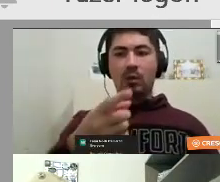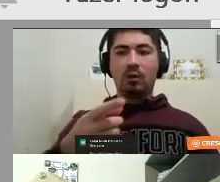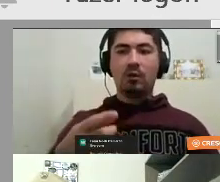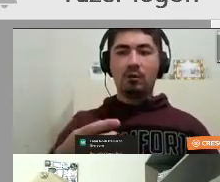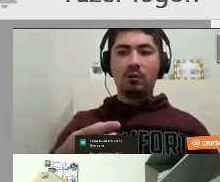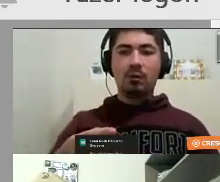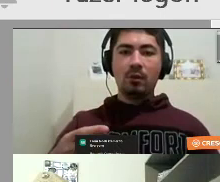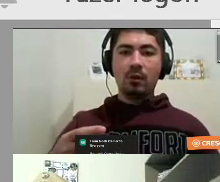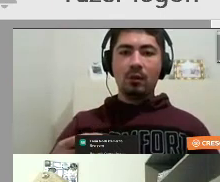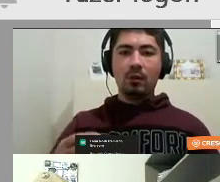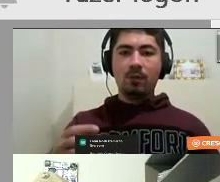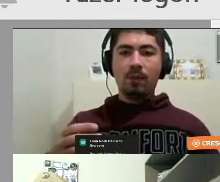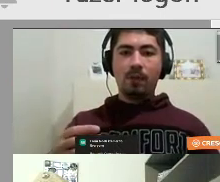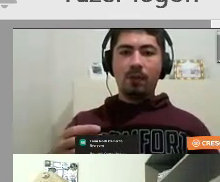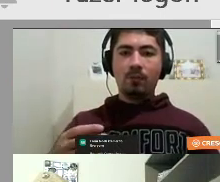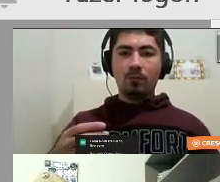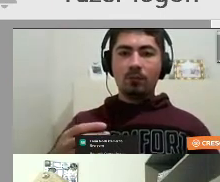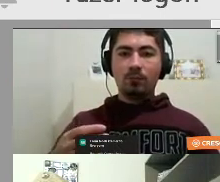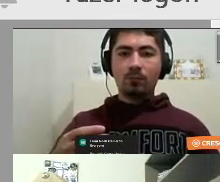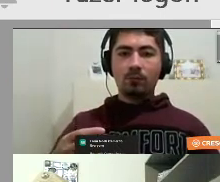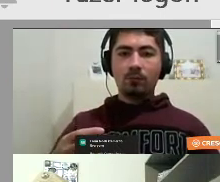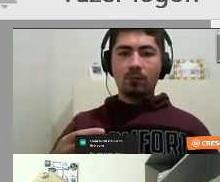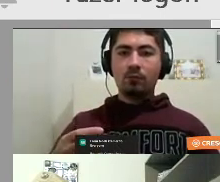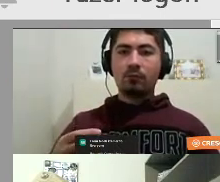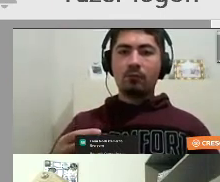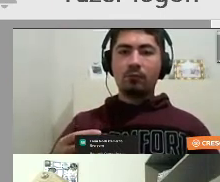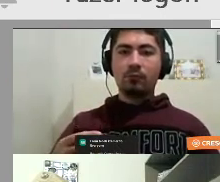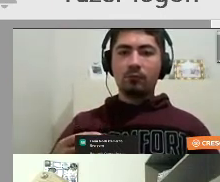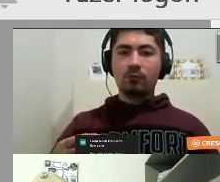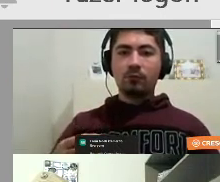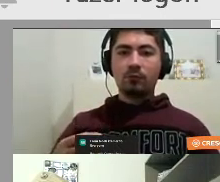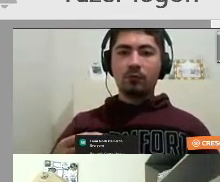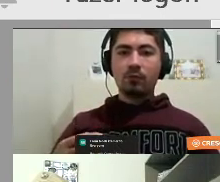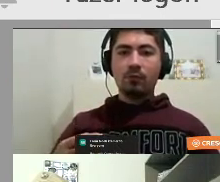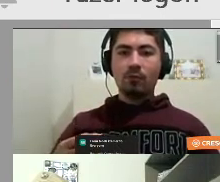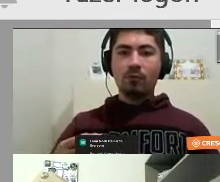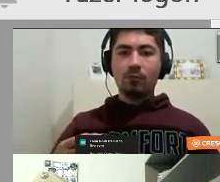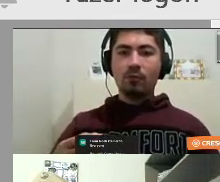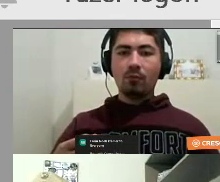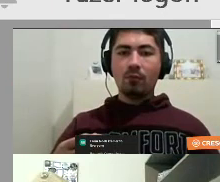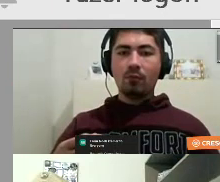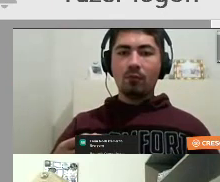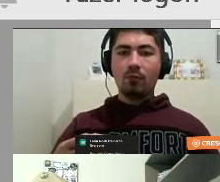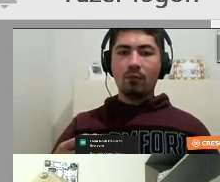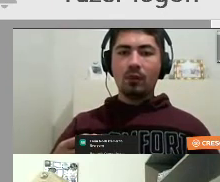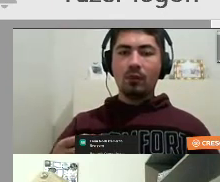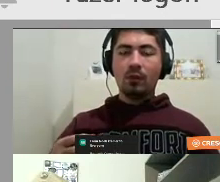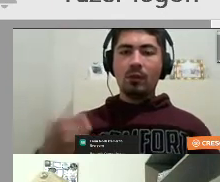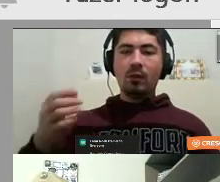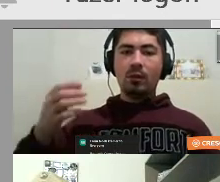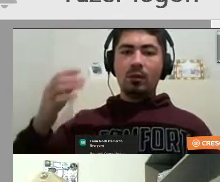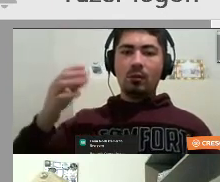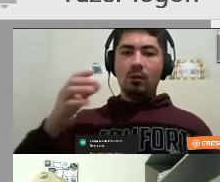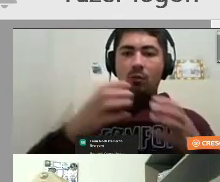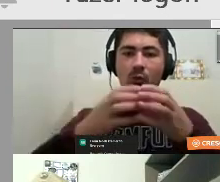janeiro, a Fundação Bill e Melinda Gates promete 355 milhões de